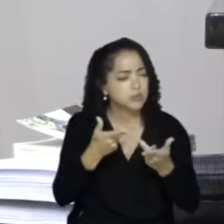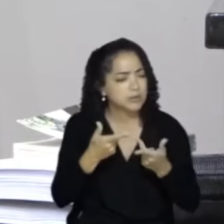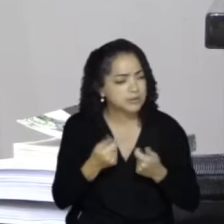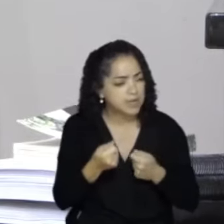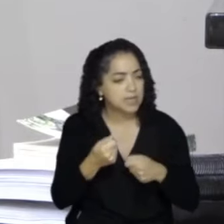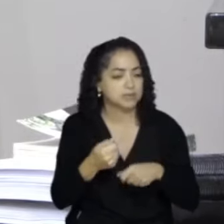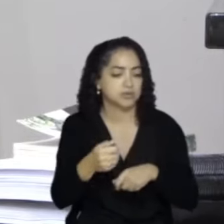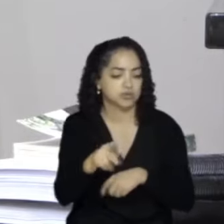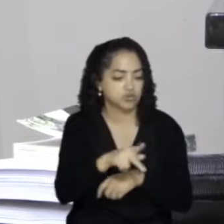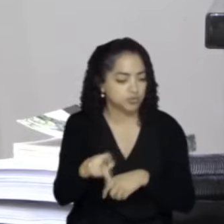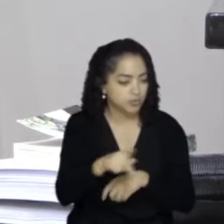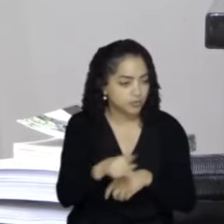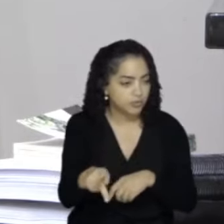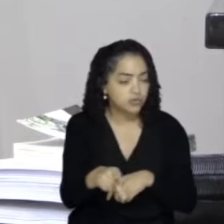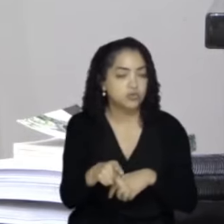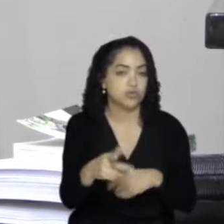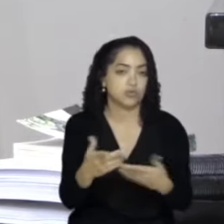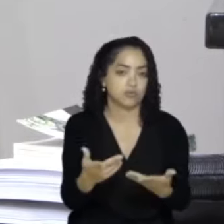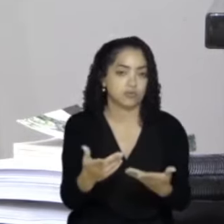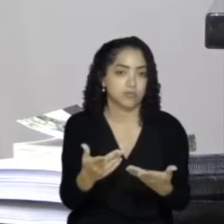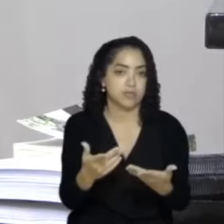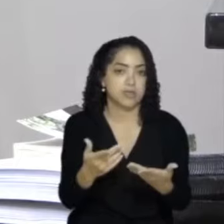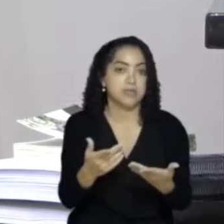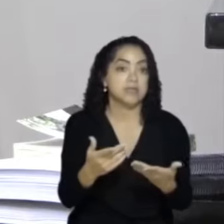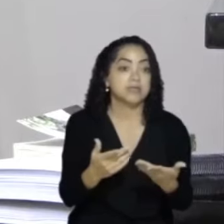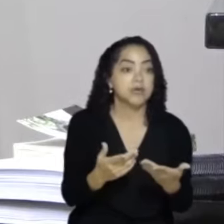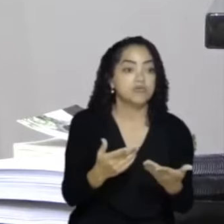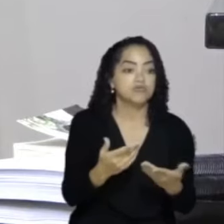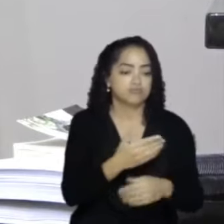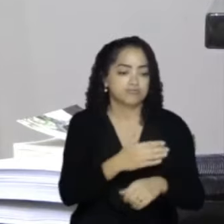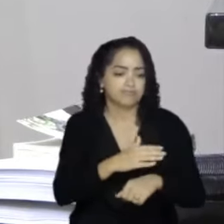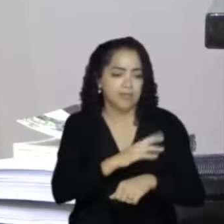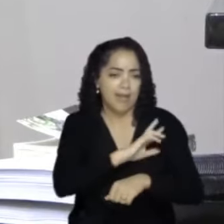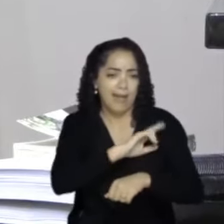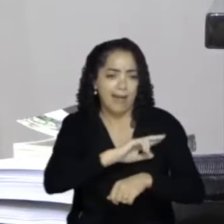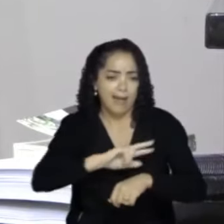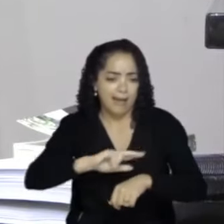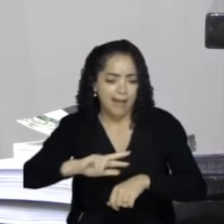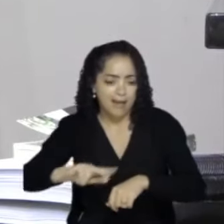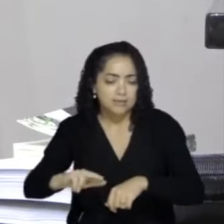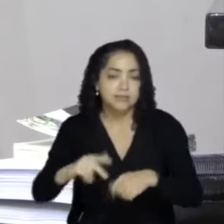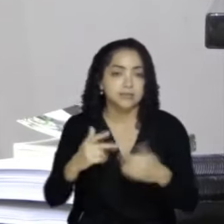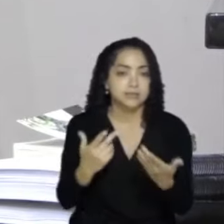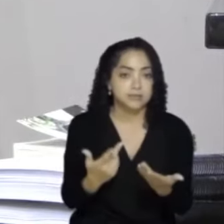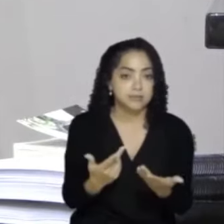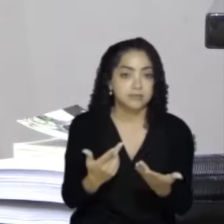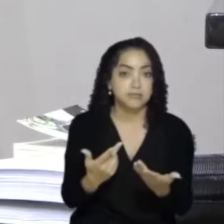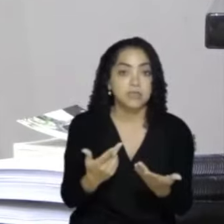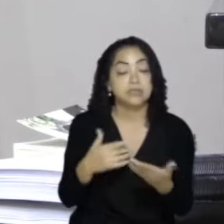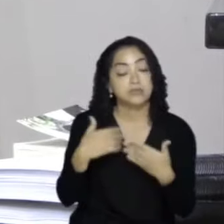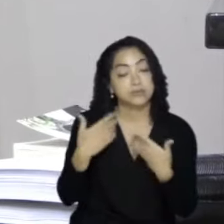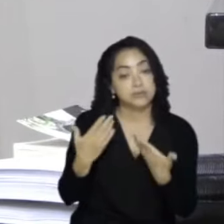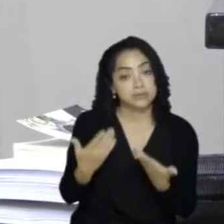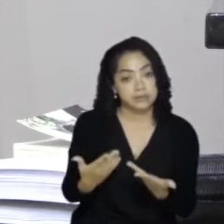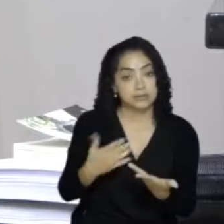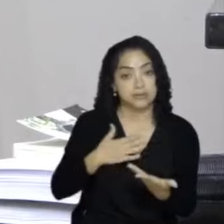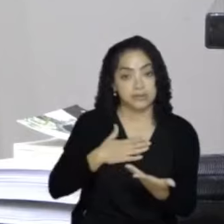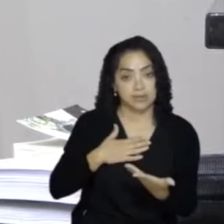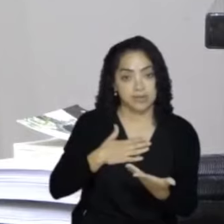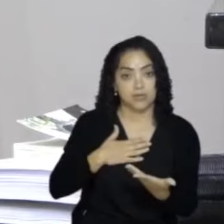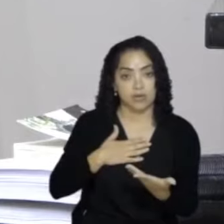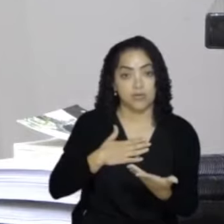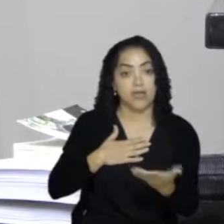professor. Não distinguir raça, nem casta e nem classe. Então, se tem alguém aqui para quem faltam